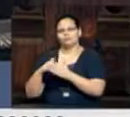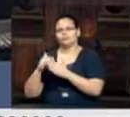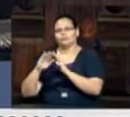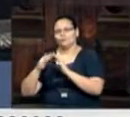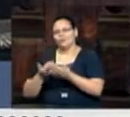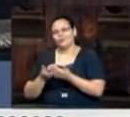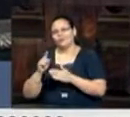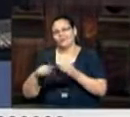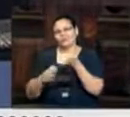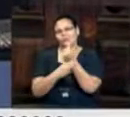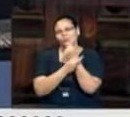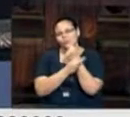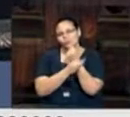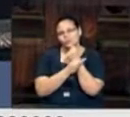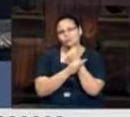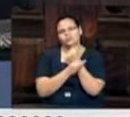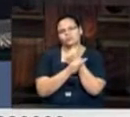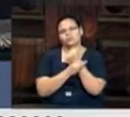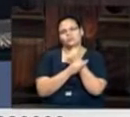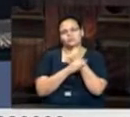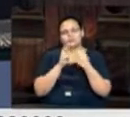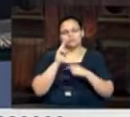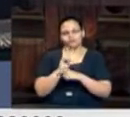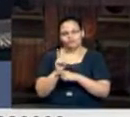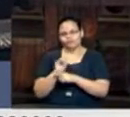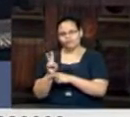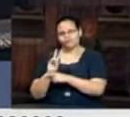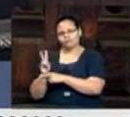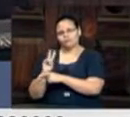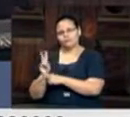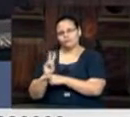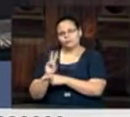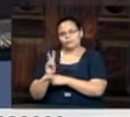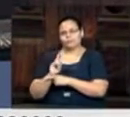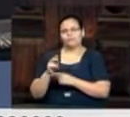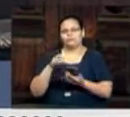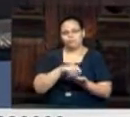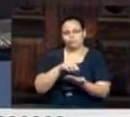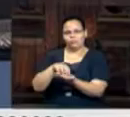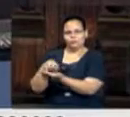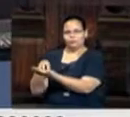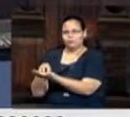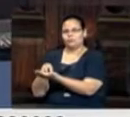a segurança, a vigilância, o serviço de segurança nessas unidades,